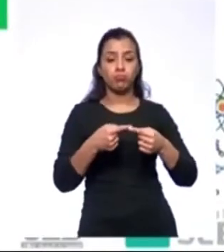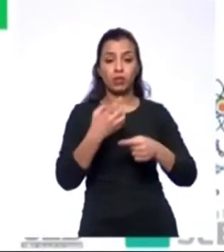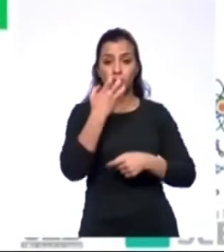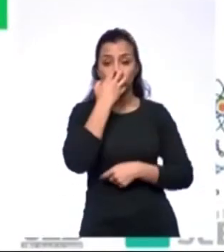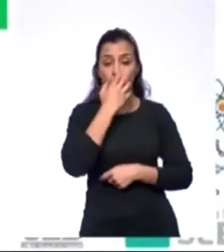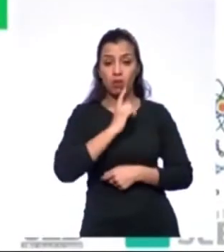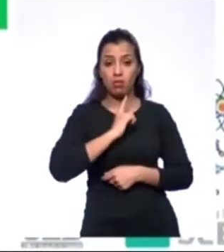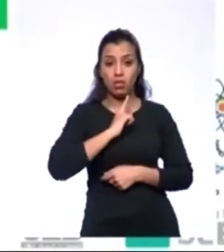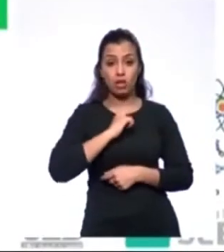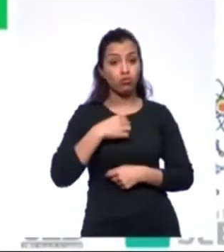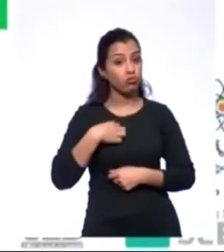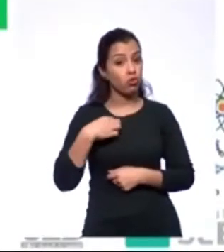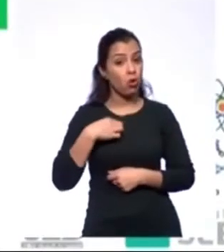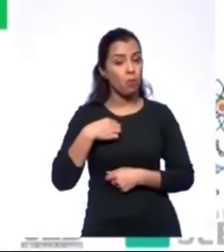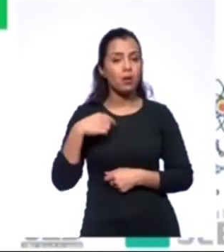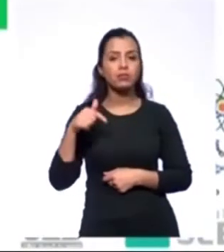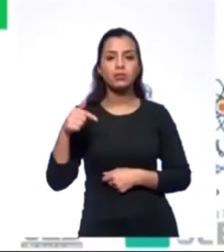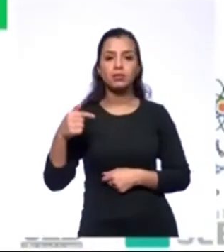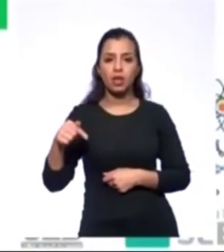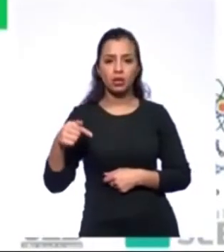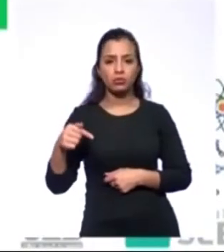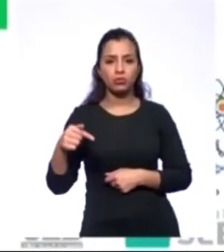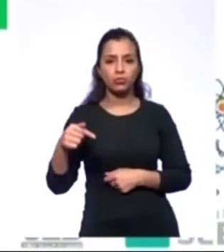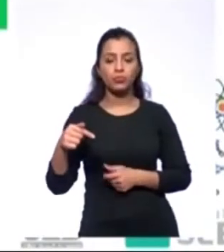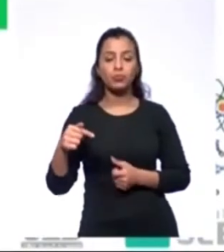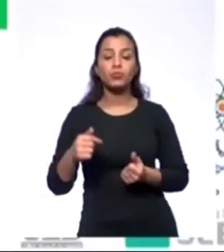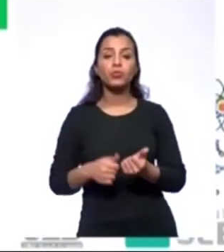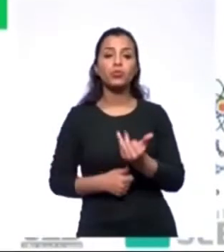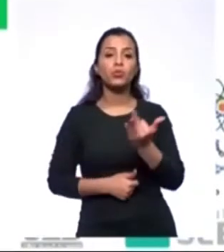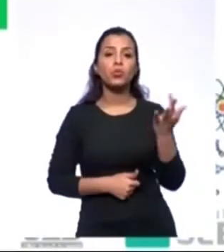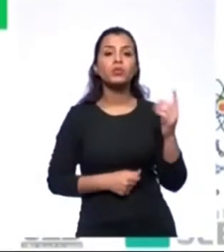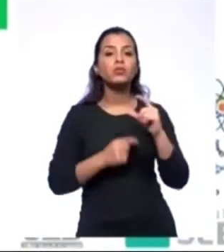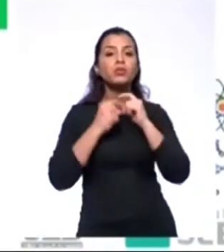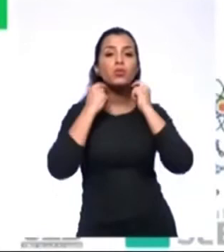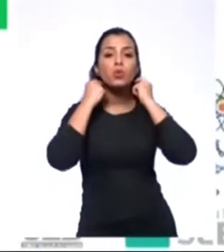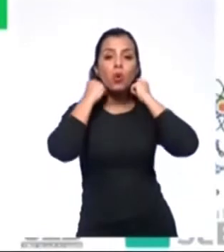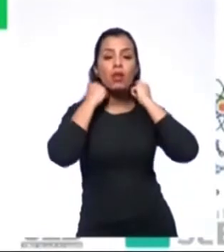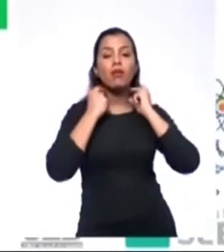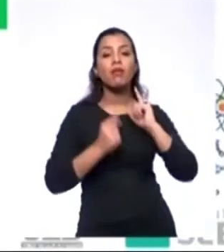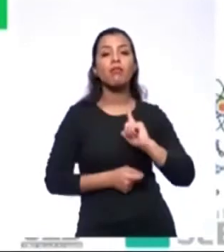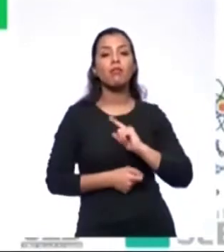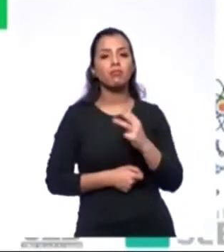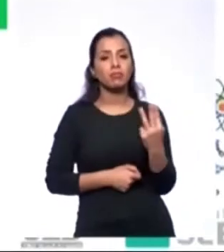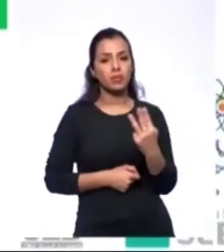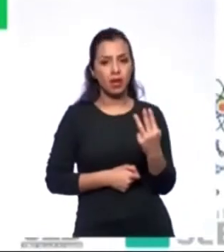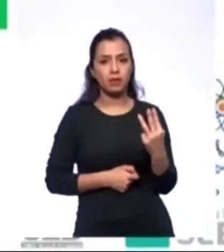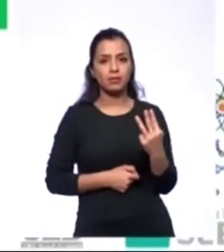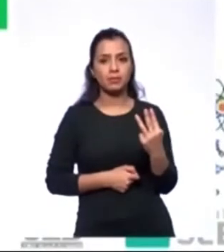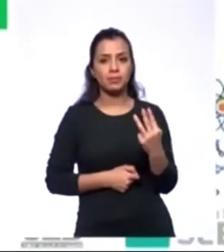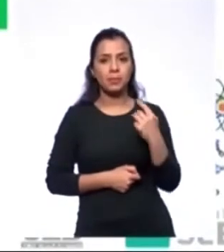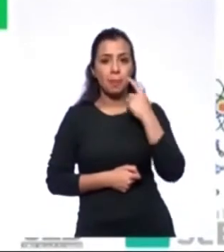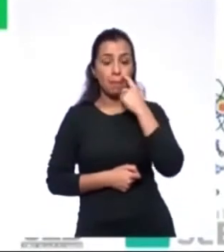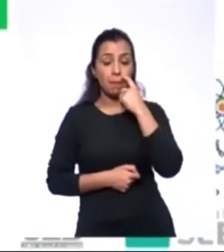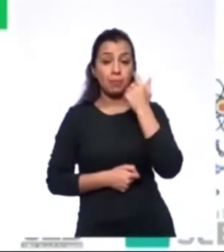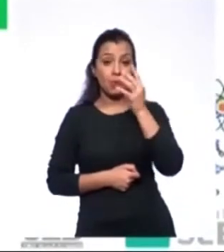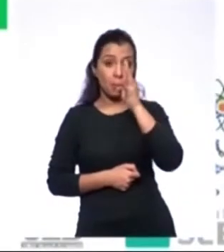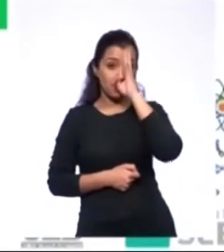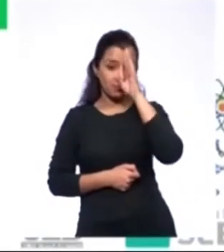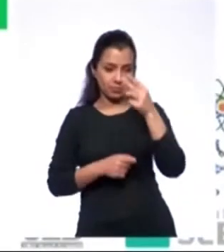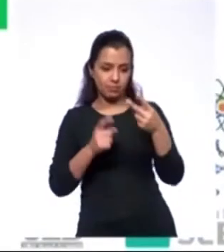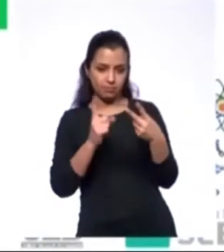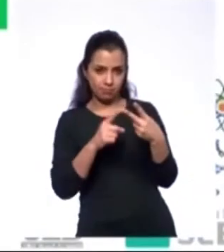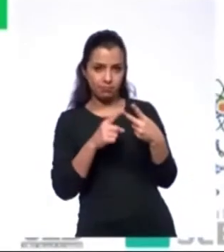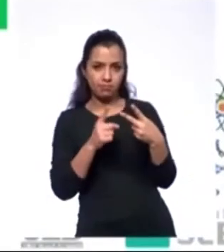sete quantas possibilidades e coleira a cachorrinha tem três e pelo princípio fundamental